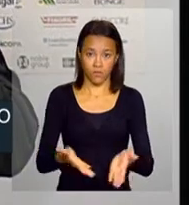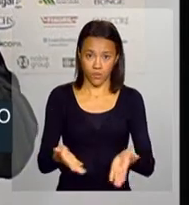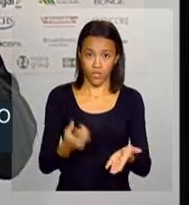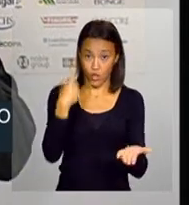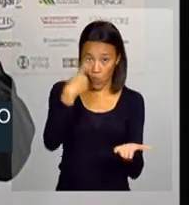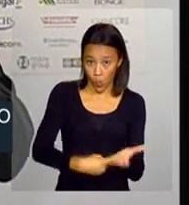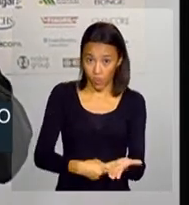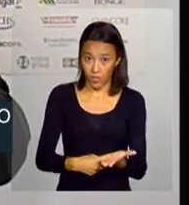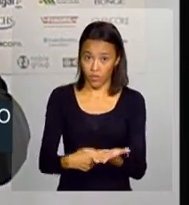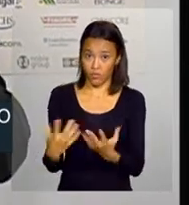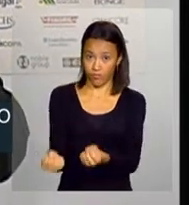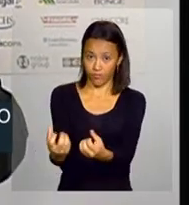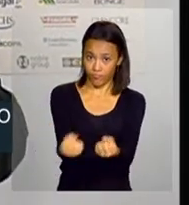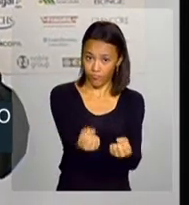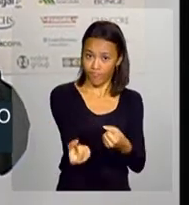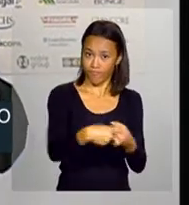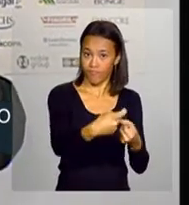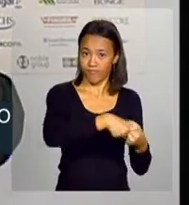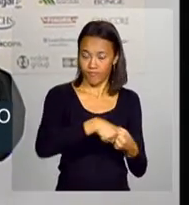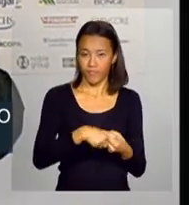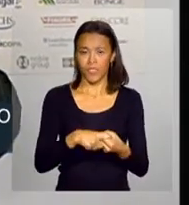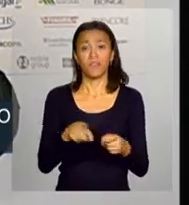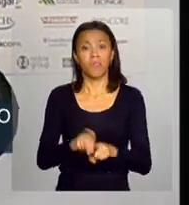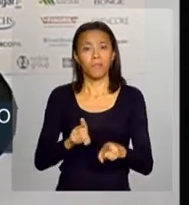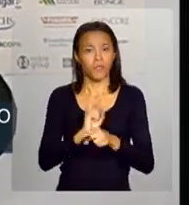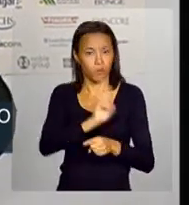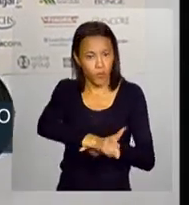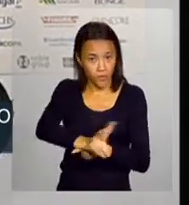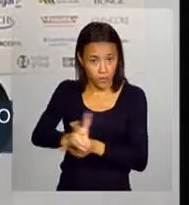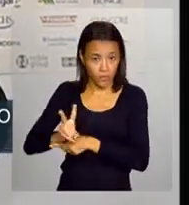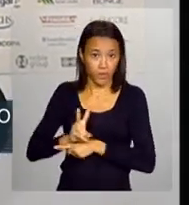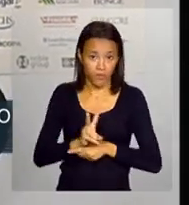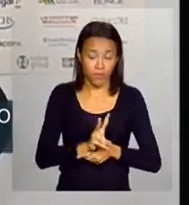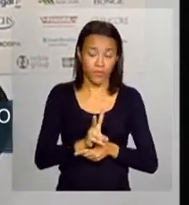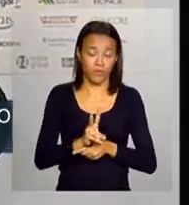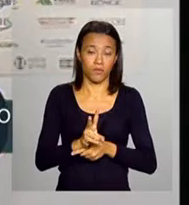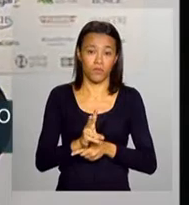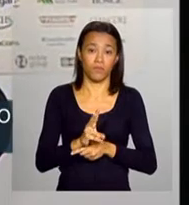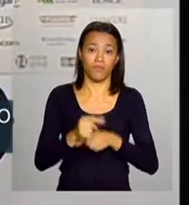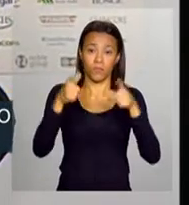de parceria, de construção, monitoramento e eliminação, seja